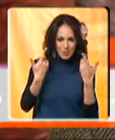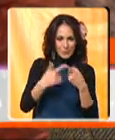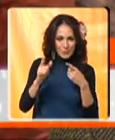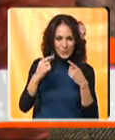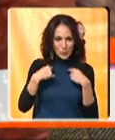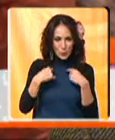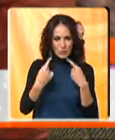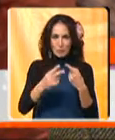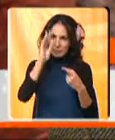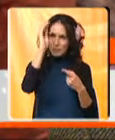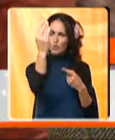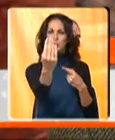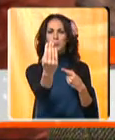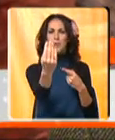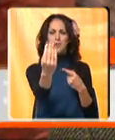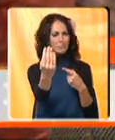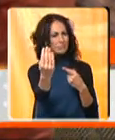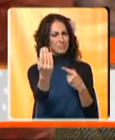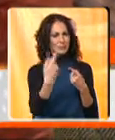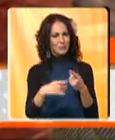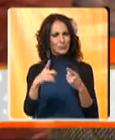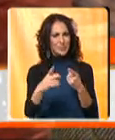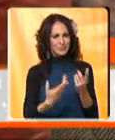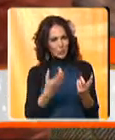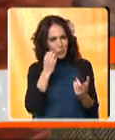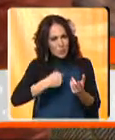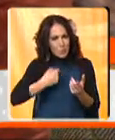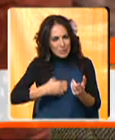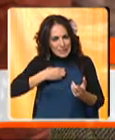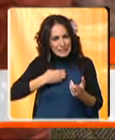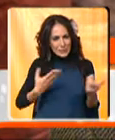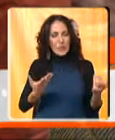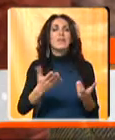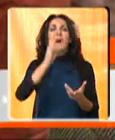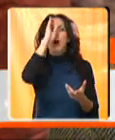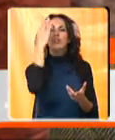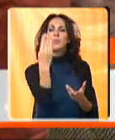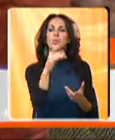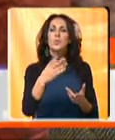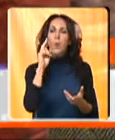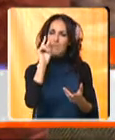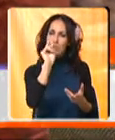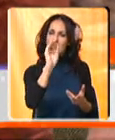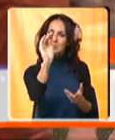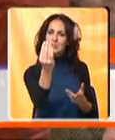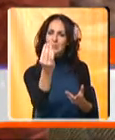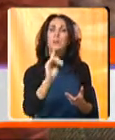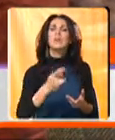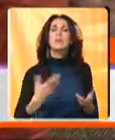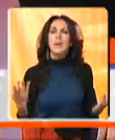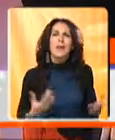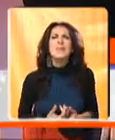hoje em dia olhar para o espelho, é diferente a disposição. Quando se olha para o espelho, o que é que acha?